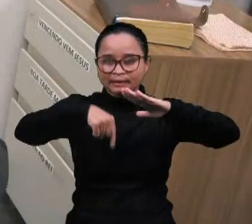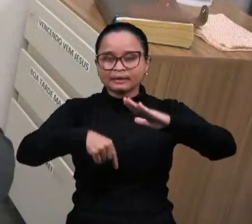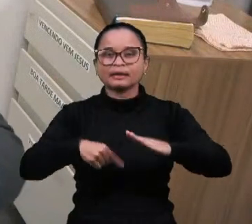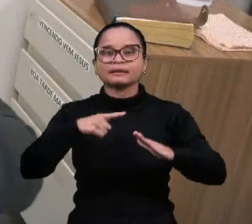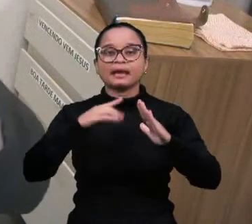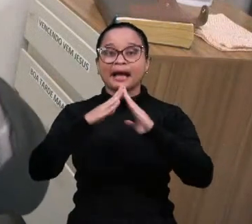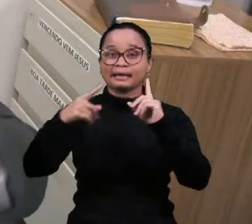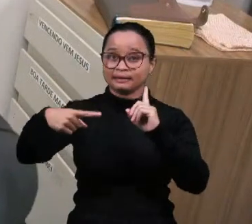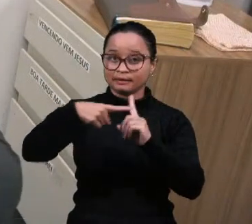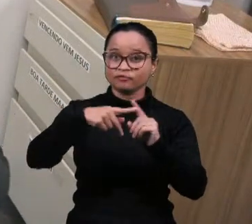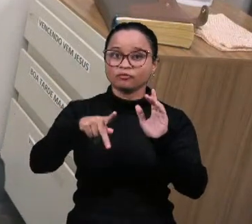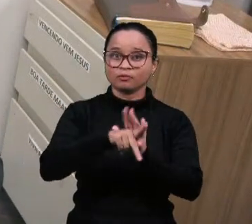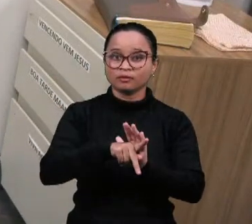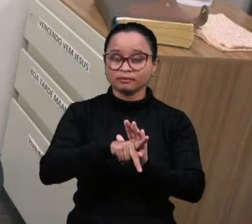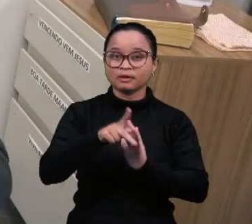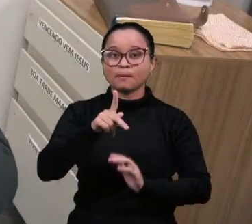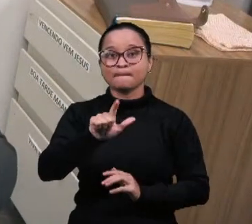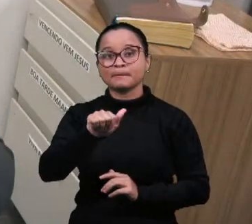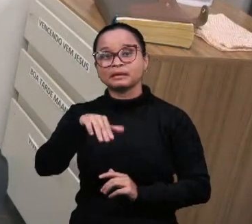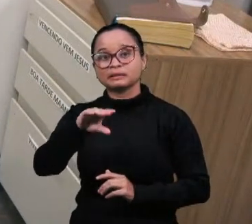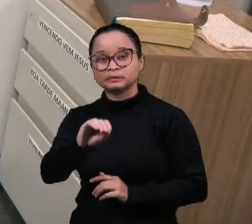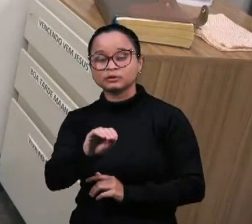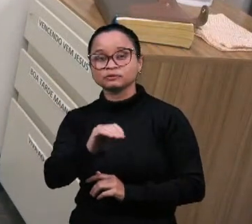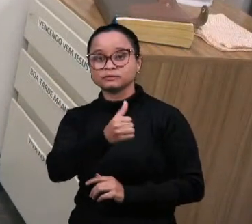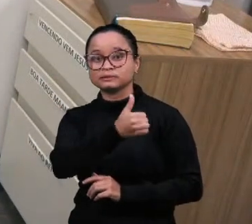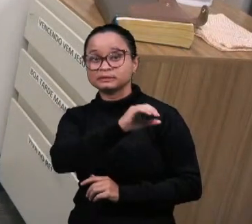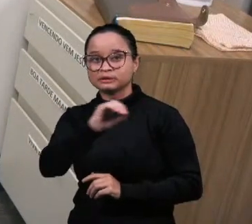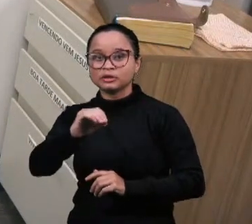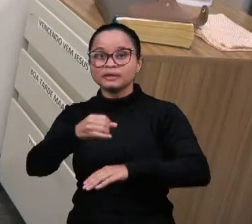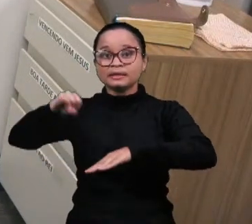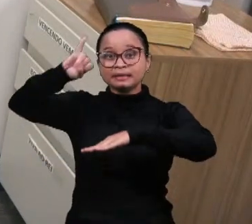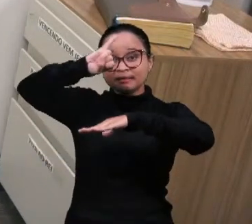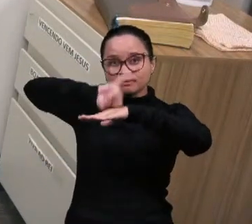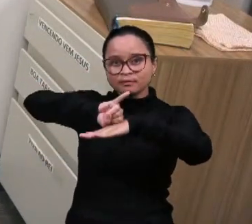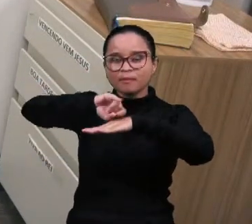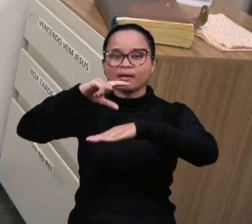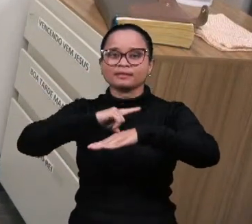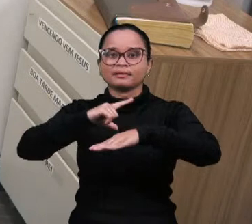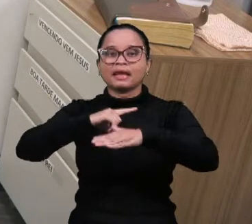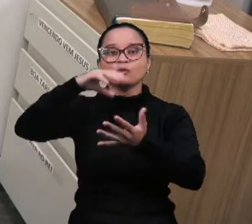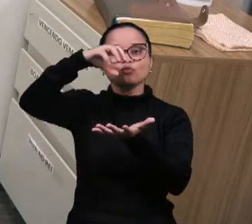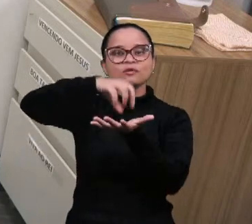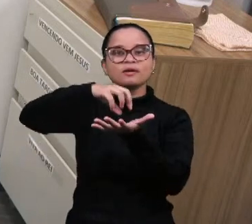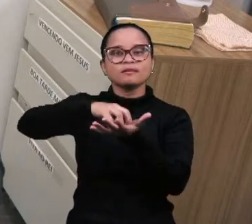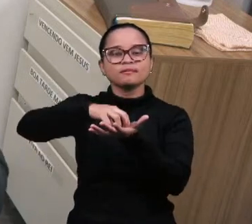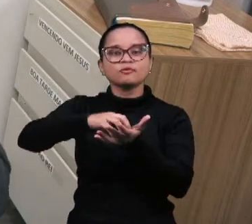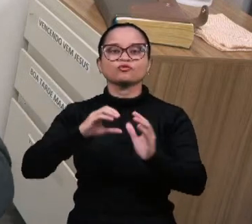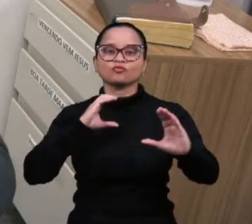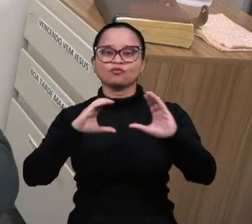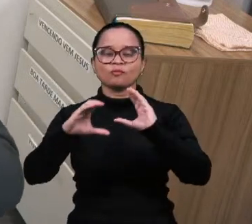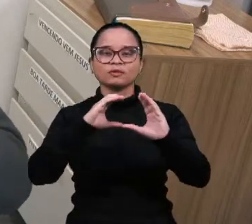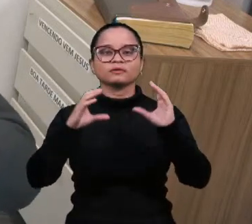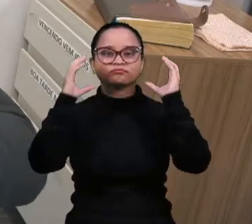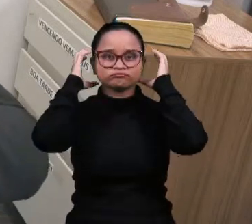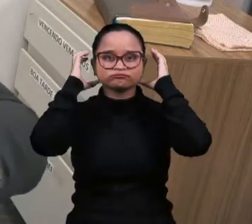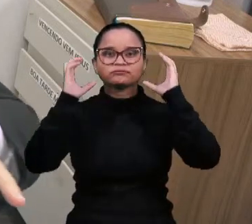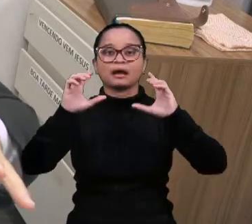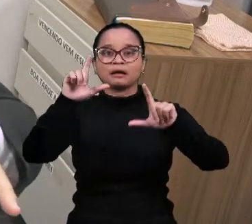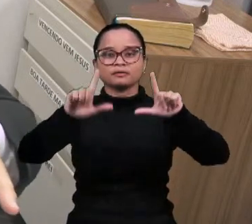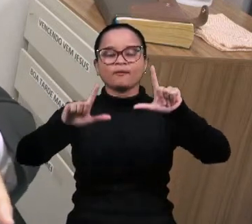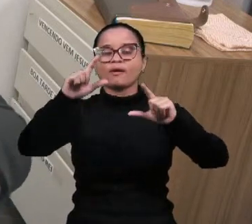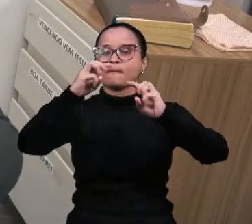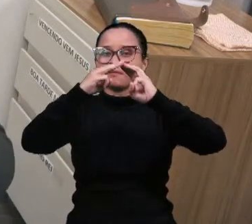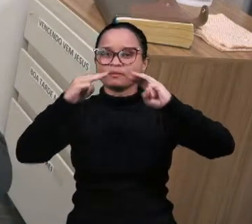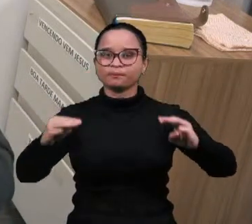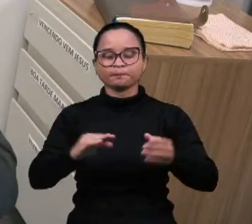100. E já no segundo andar, você encontra aqui com a nossa central de comunicação. Então, toda vez que você vier, quando tiver, estamos saindo